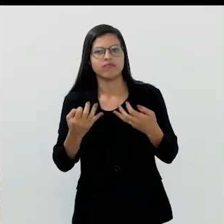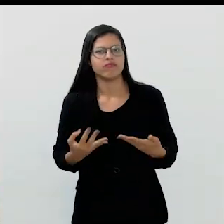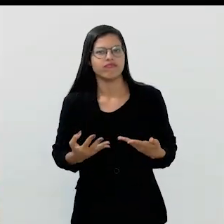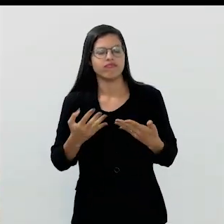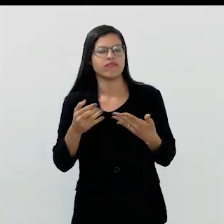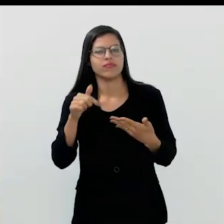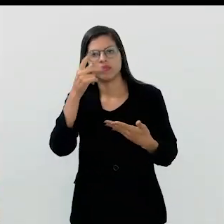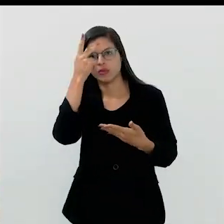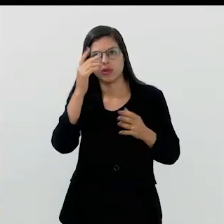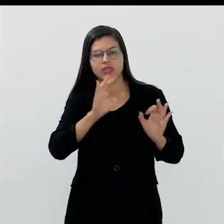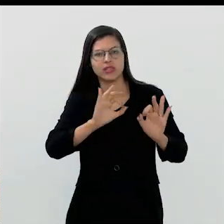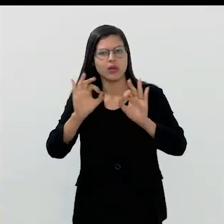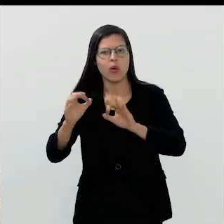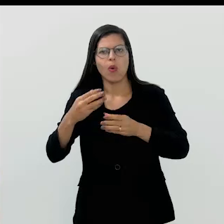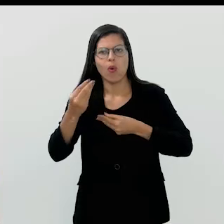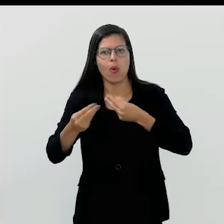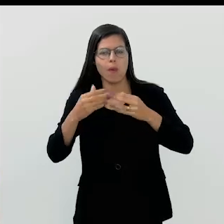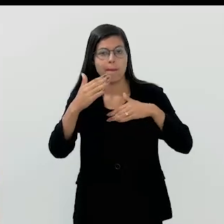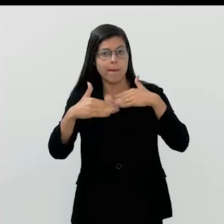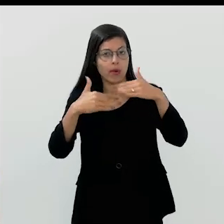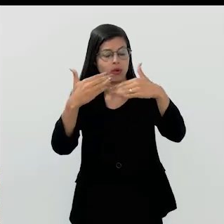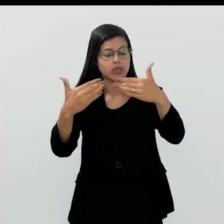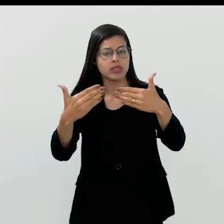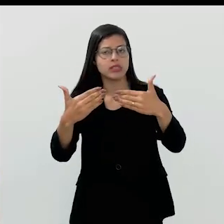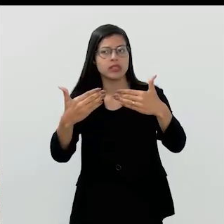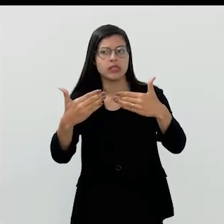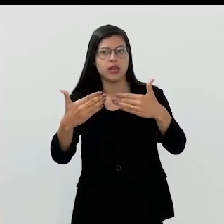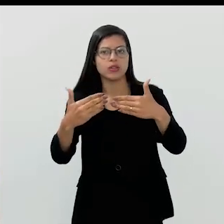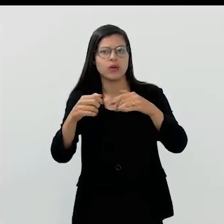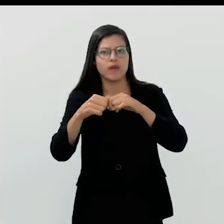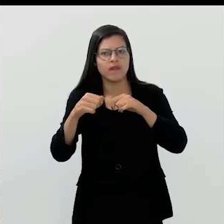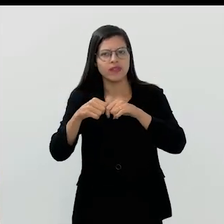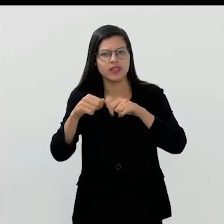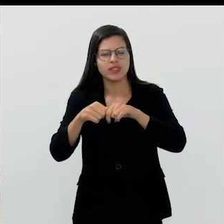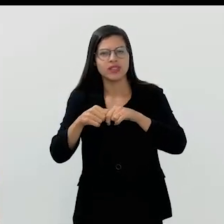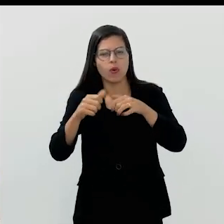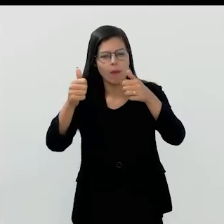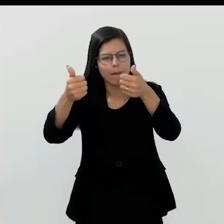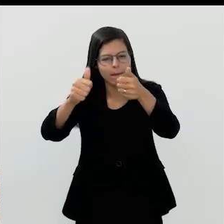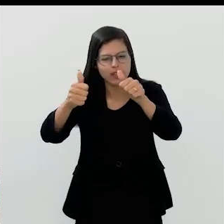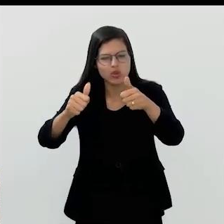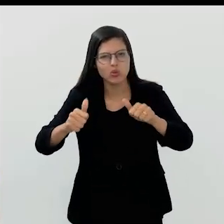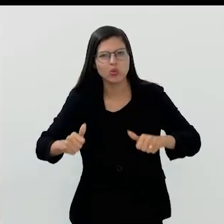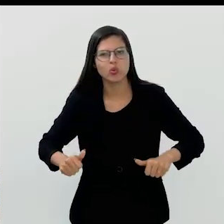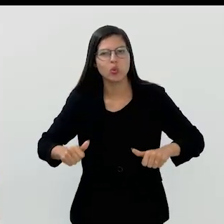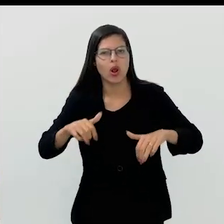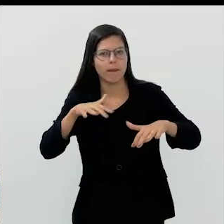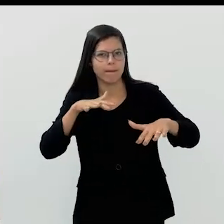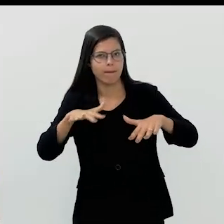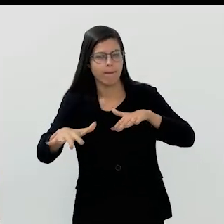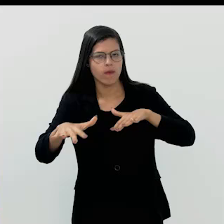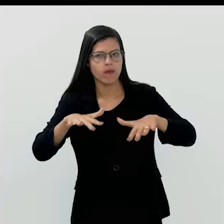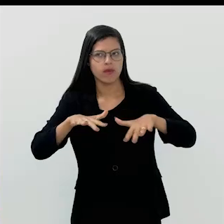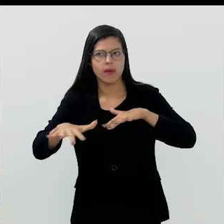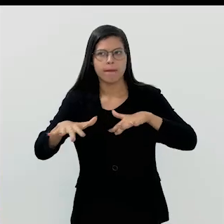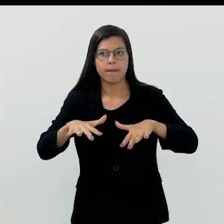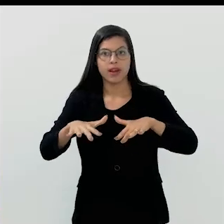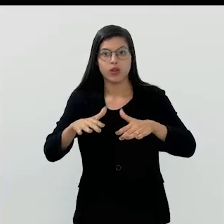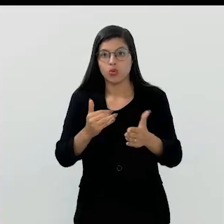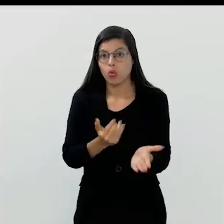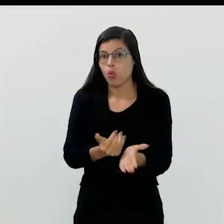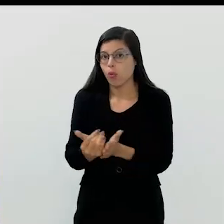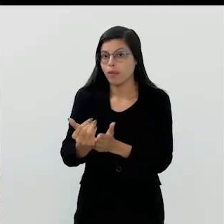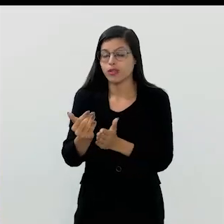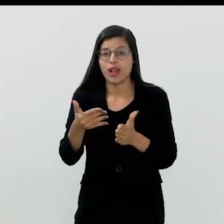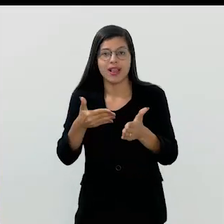nosso público como é que é o processo de construção de uma alegoria, de uma escultura em movimento, desde da sua